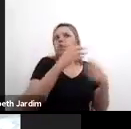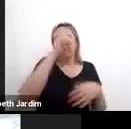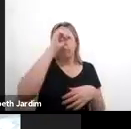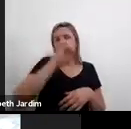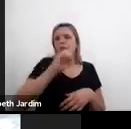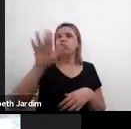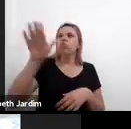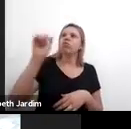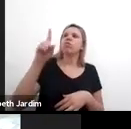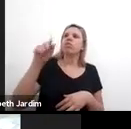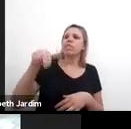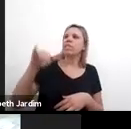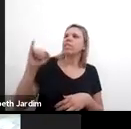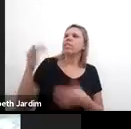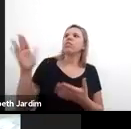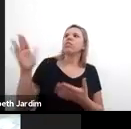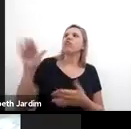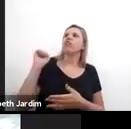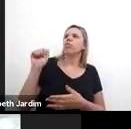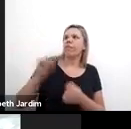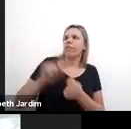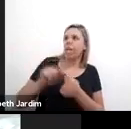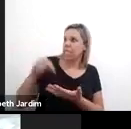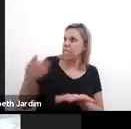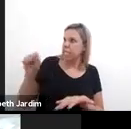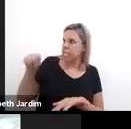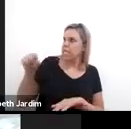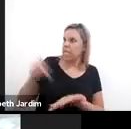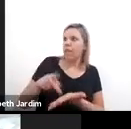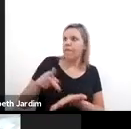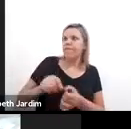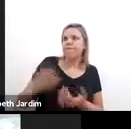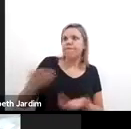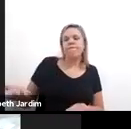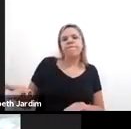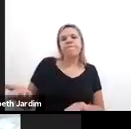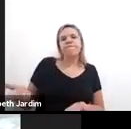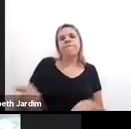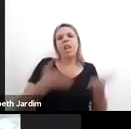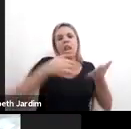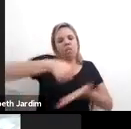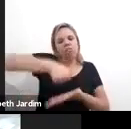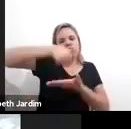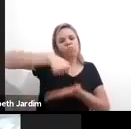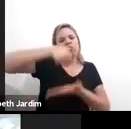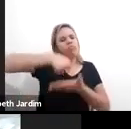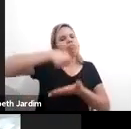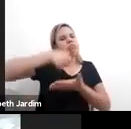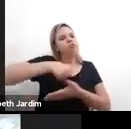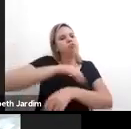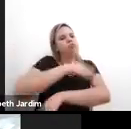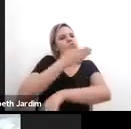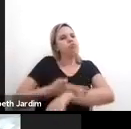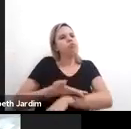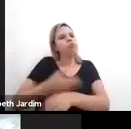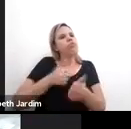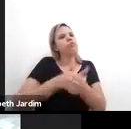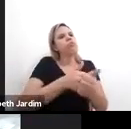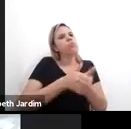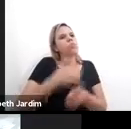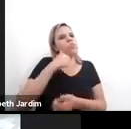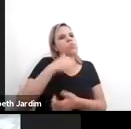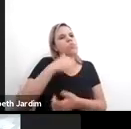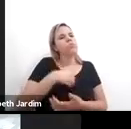chamar a Dani. Mas a Dani faz isso? Faz! Aí eu subi com a minha malinha para lá, passei o dia com ela, minha filhada mamou